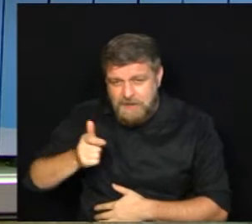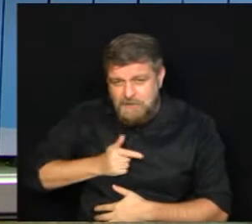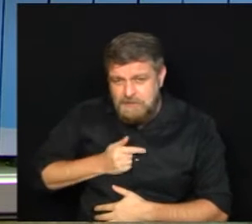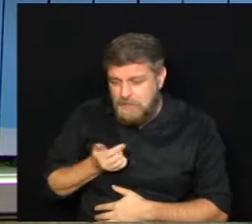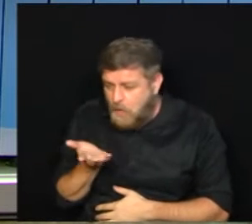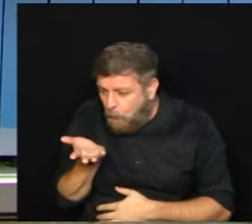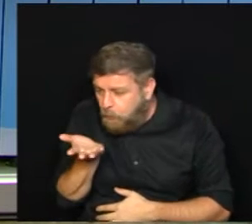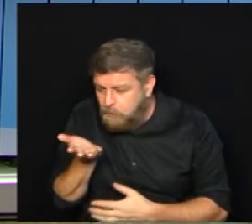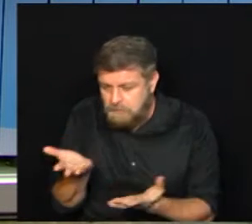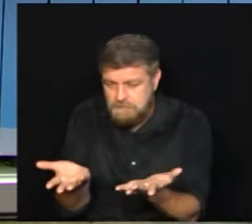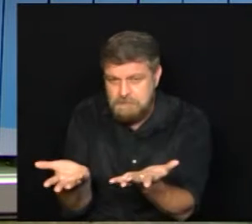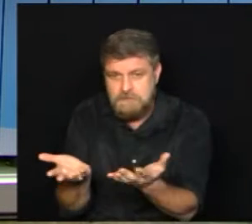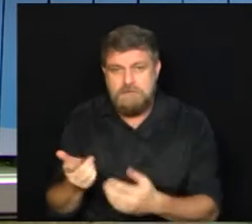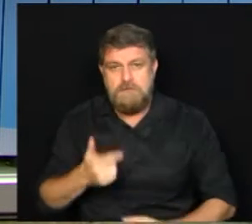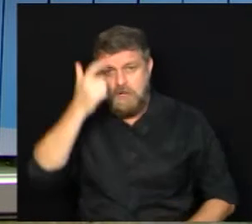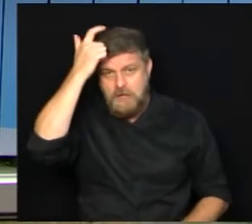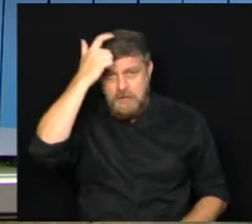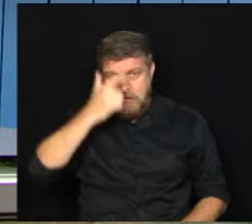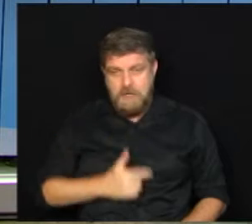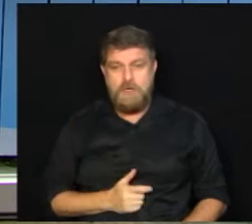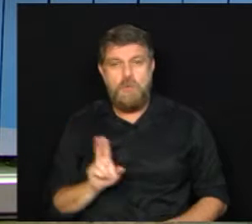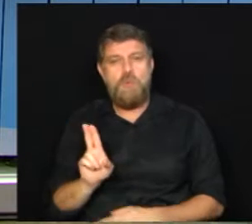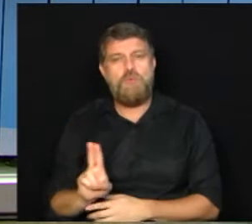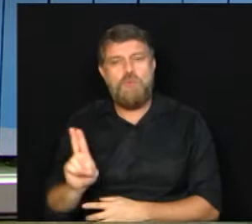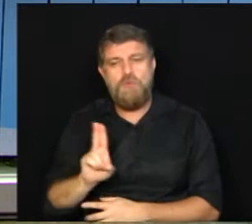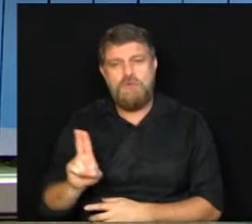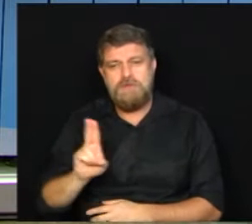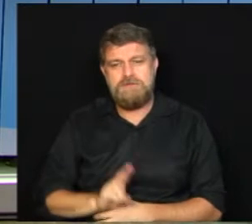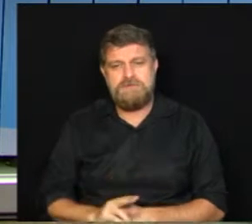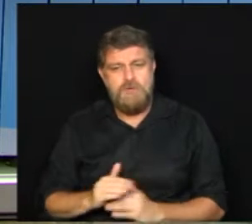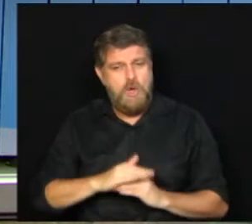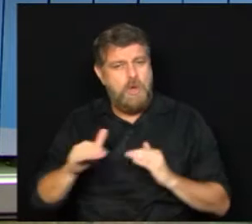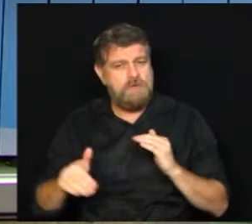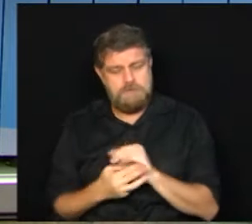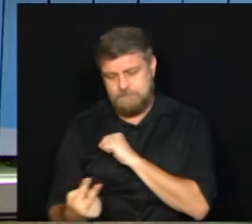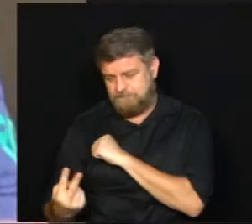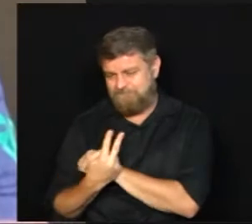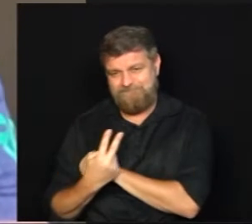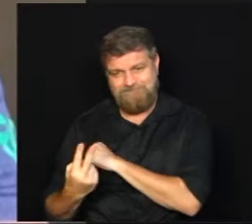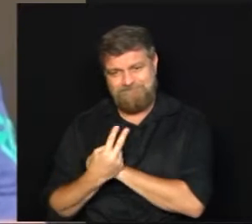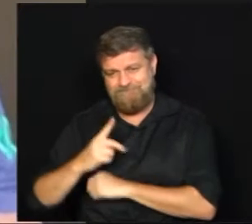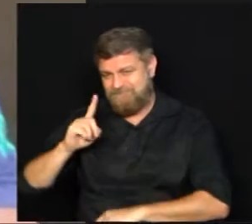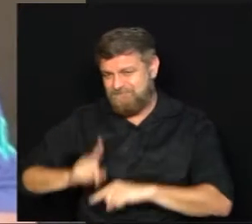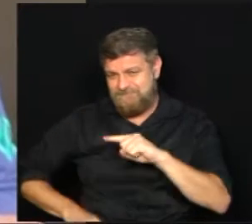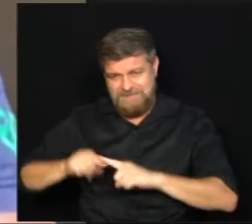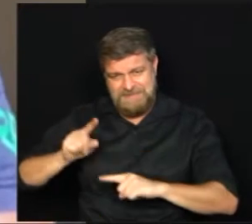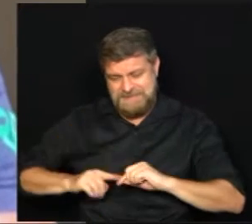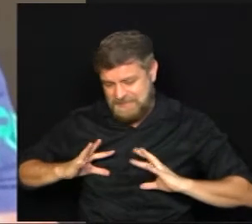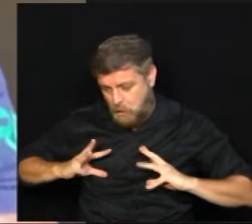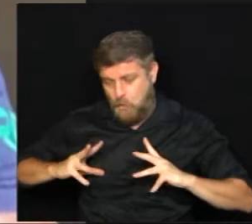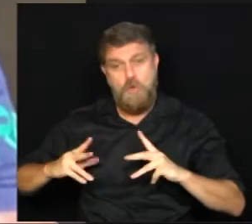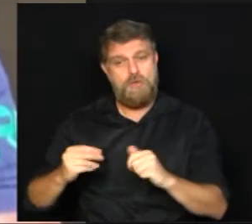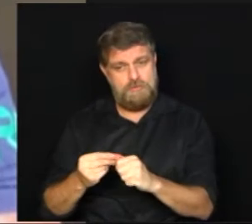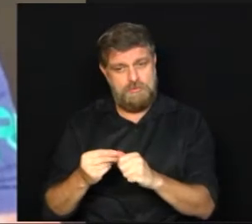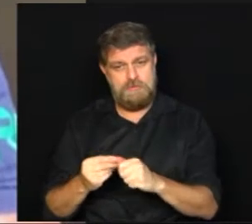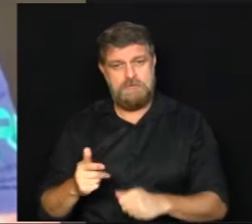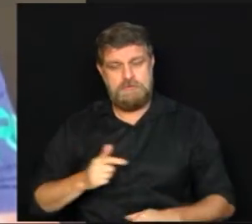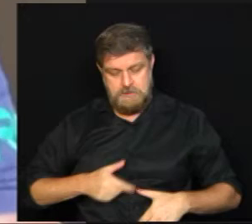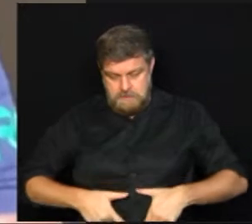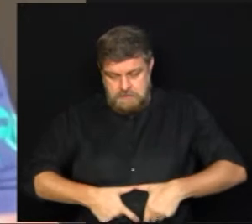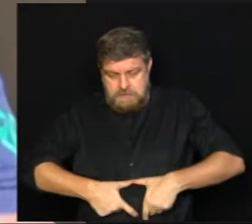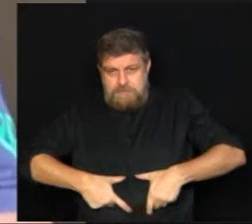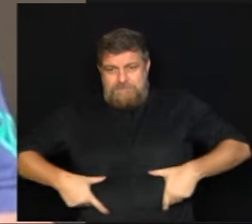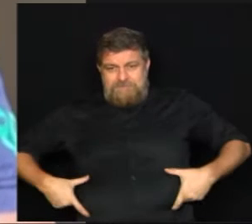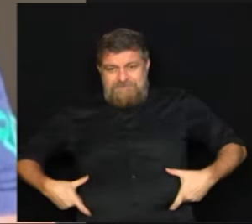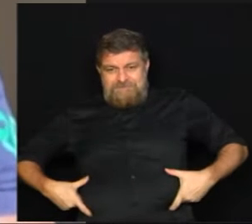Então, assim, eu particularmente uso todas as proteções, eu uso todos os acessórios. É um cinto que você